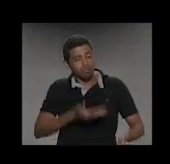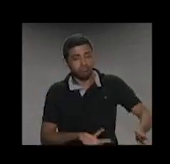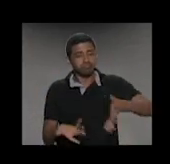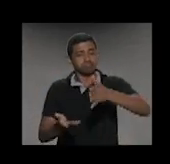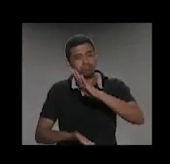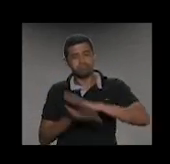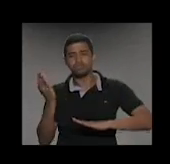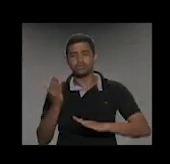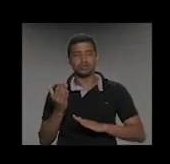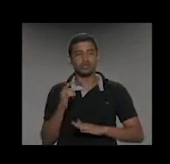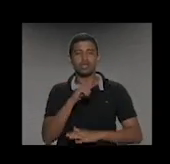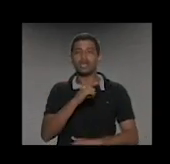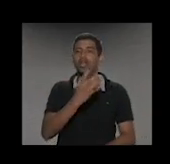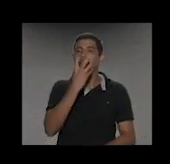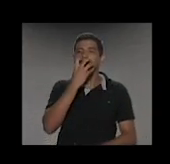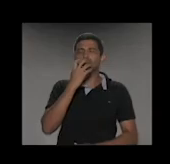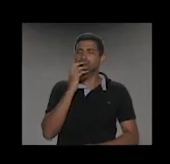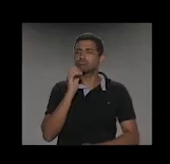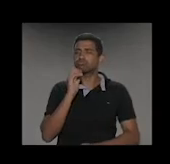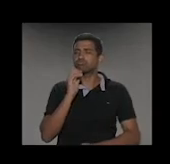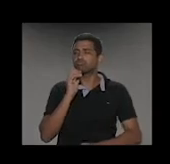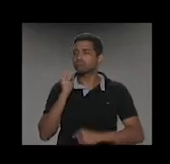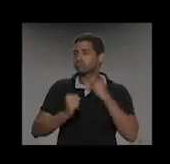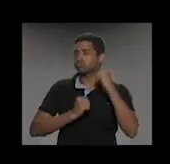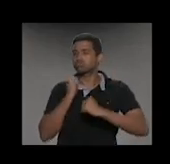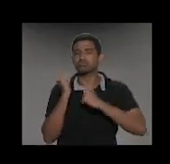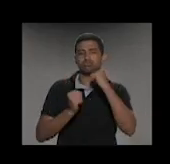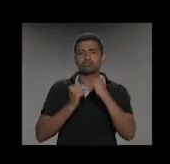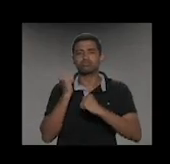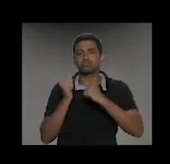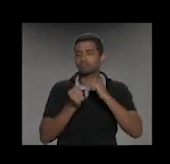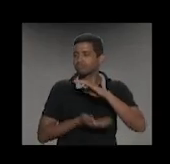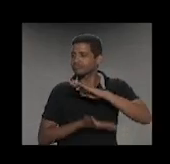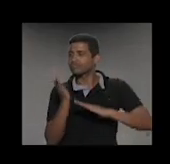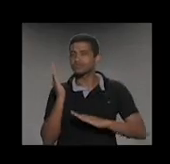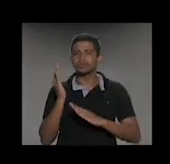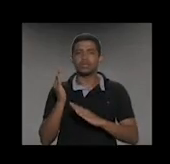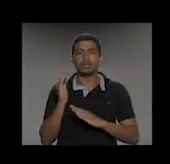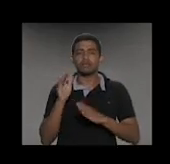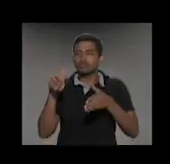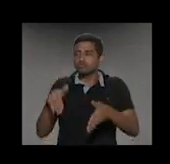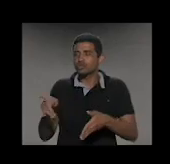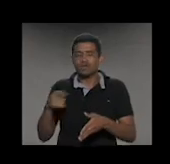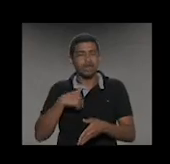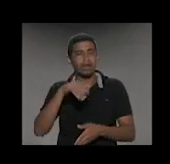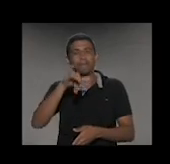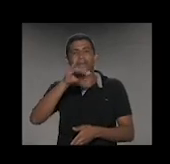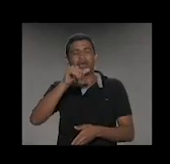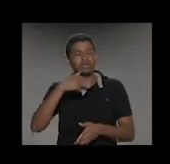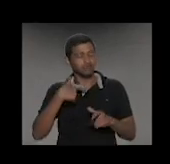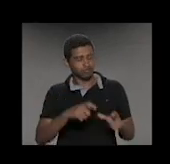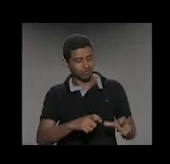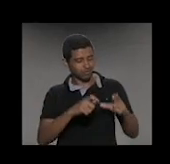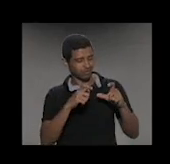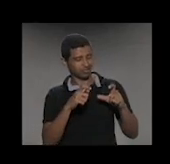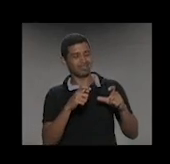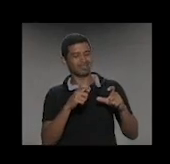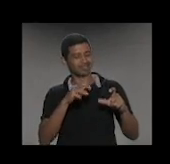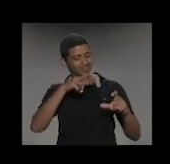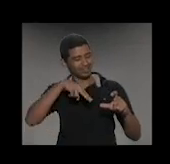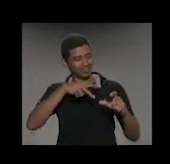Ramela, passa! Ramela atravessou a cozinha num átimo. Maria leu